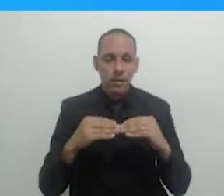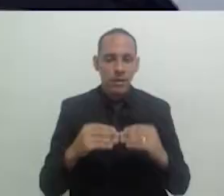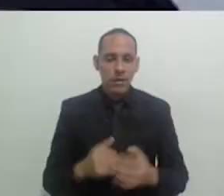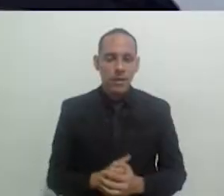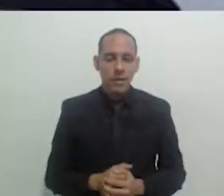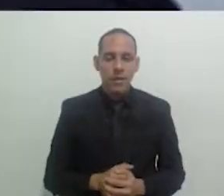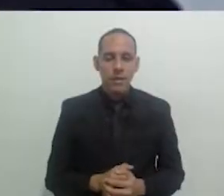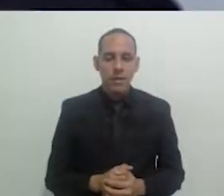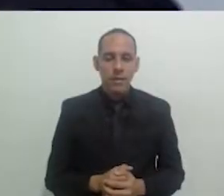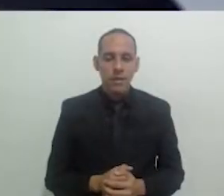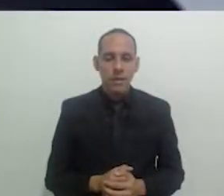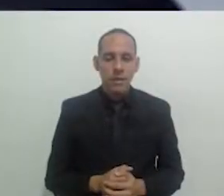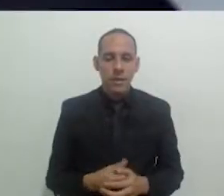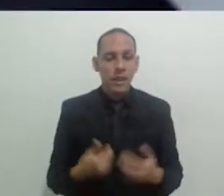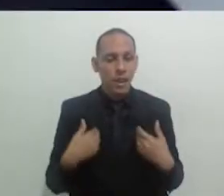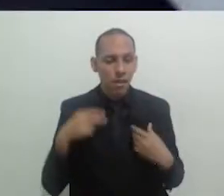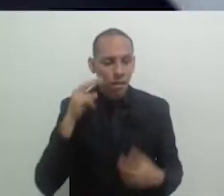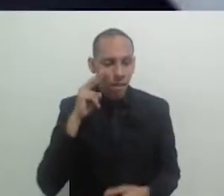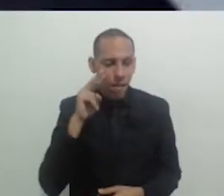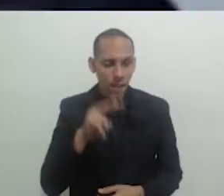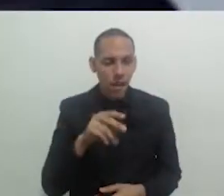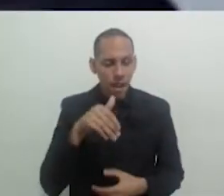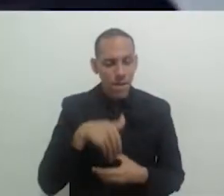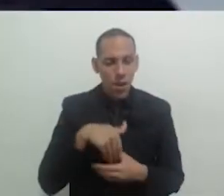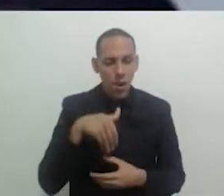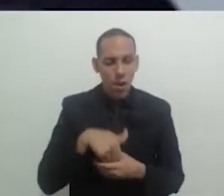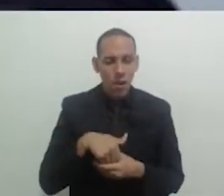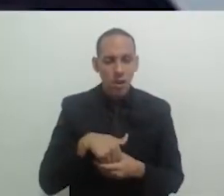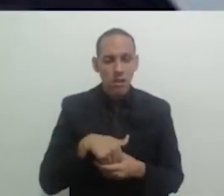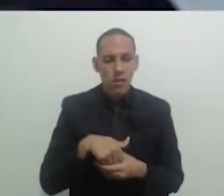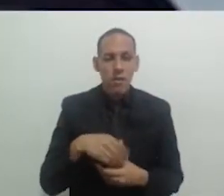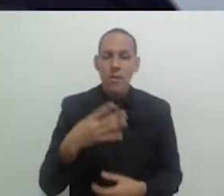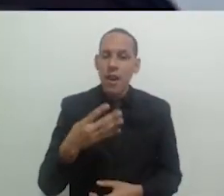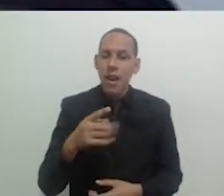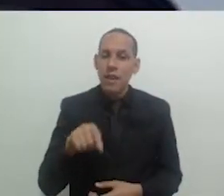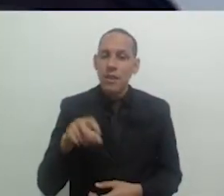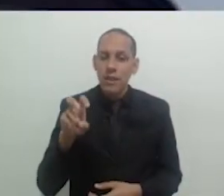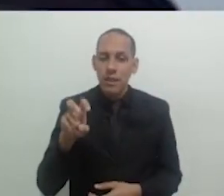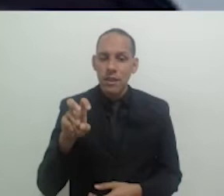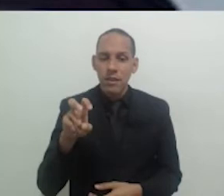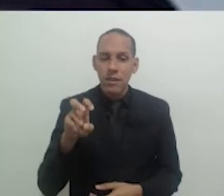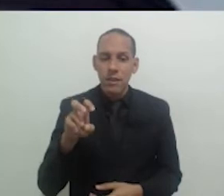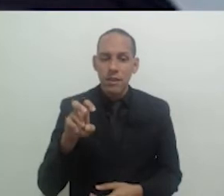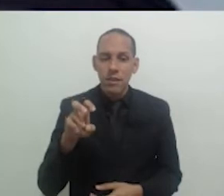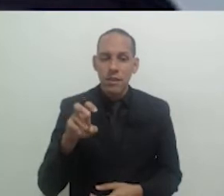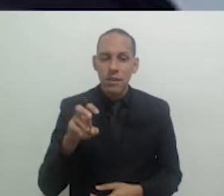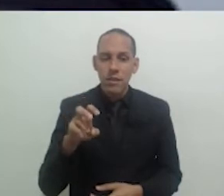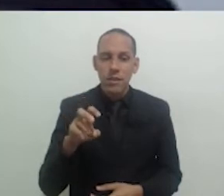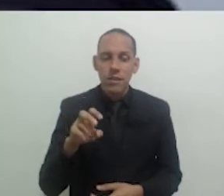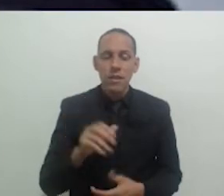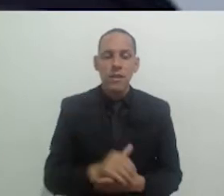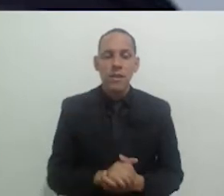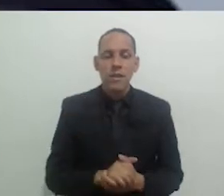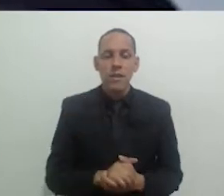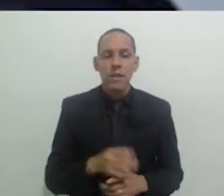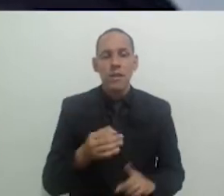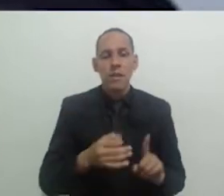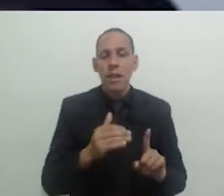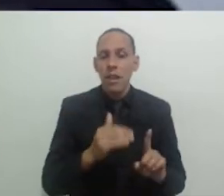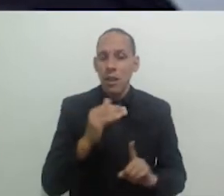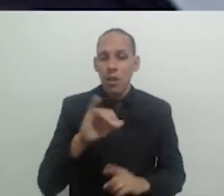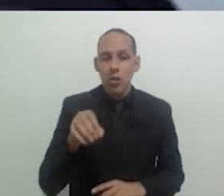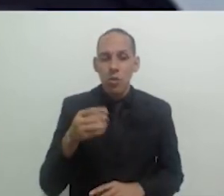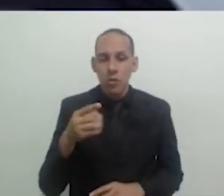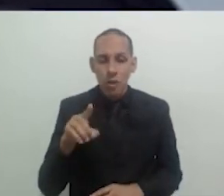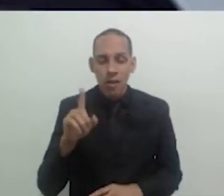Eu estou vendo aí os votos do 4 e do 5. O desembargador João é o relator. E